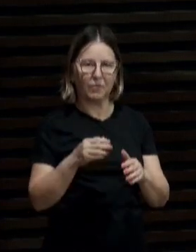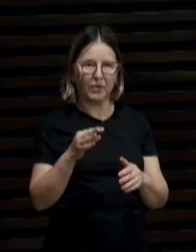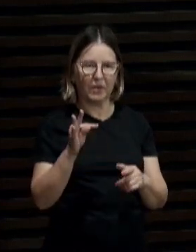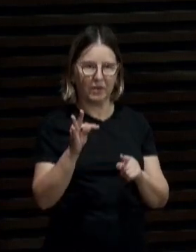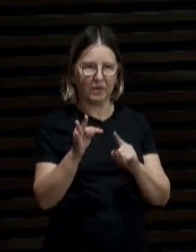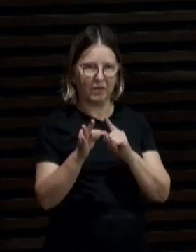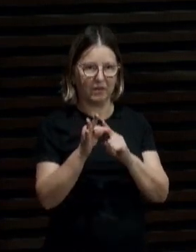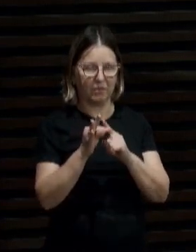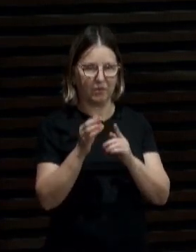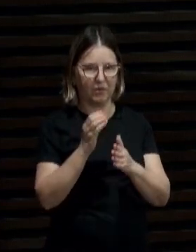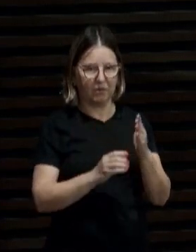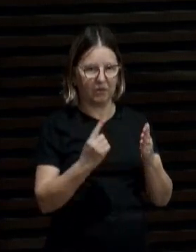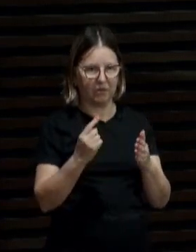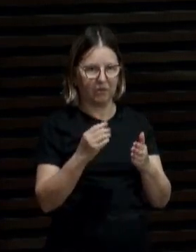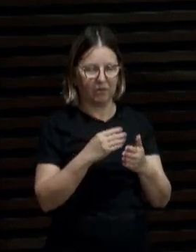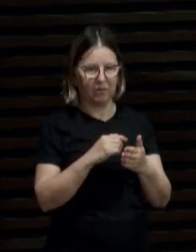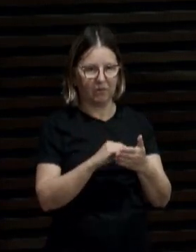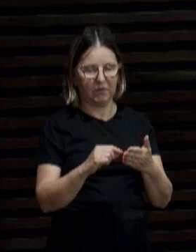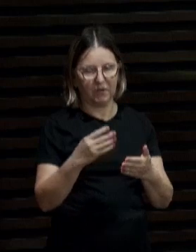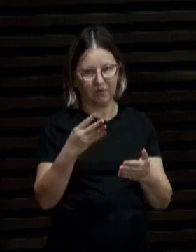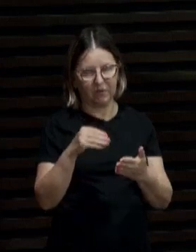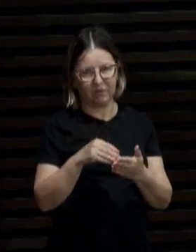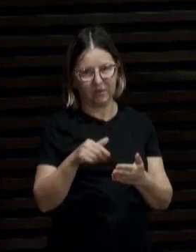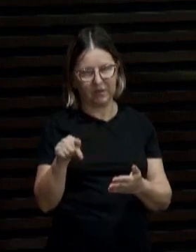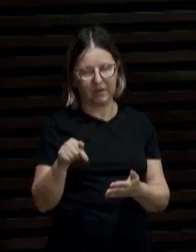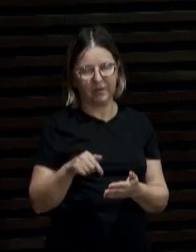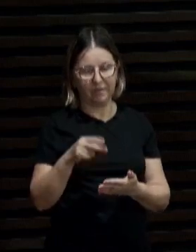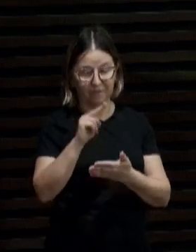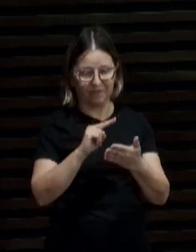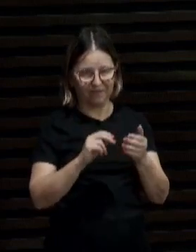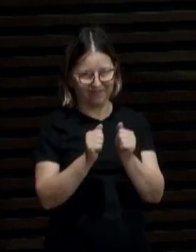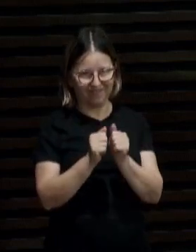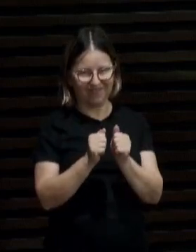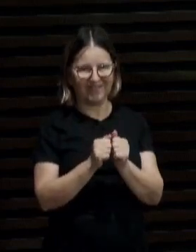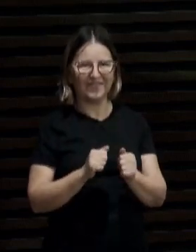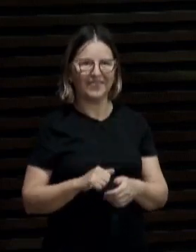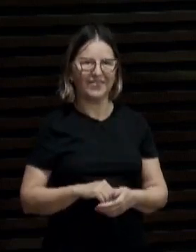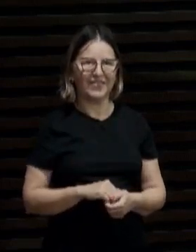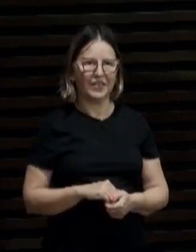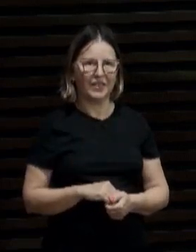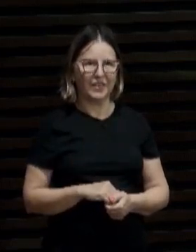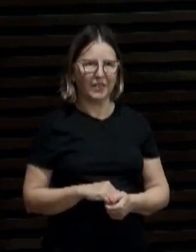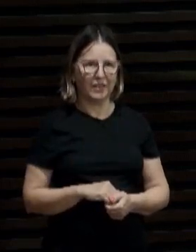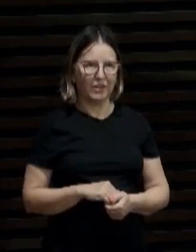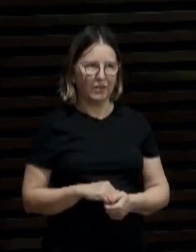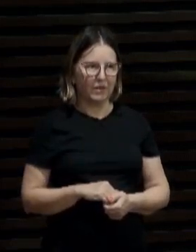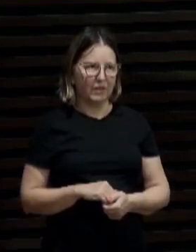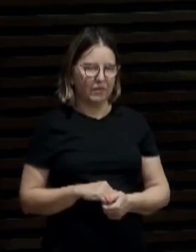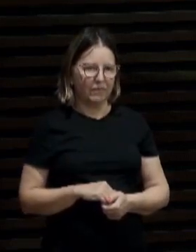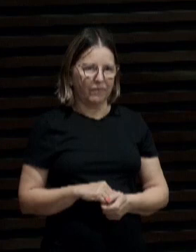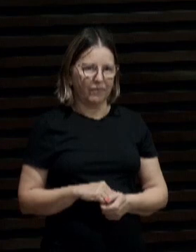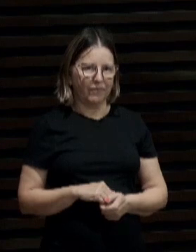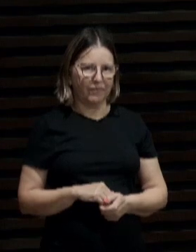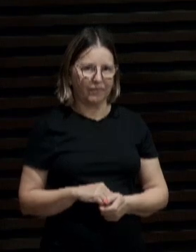1, 4 a 7. Vamos ler juntos aí, se puder. Deixa eu até fazer aqui, que isso aqui é